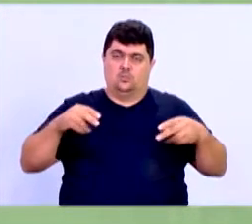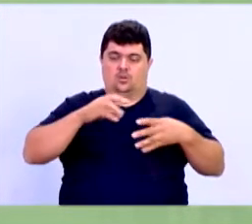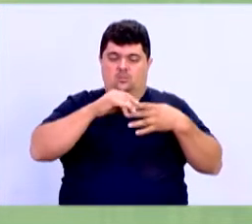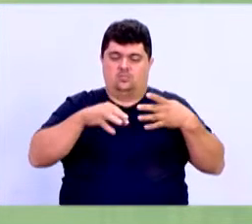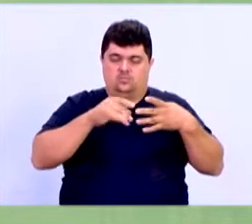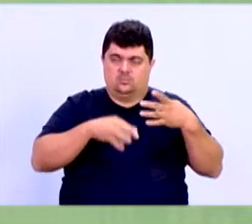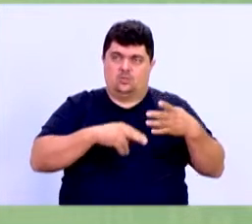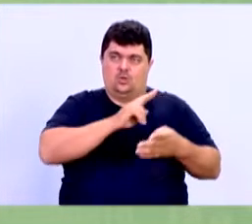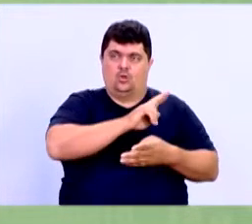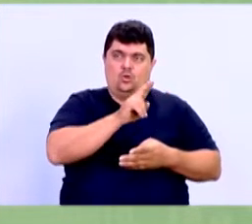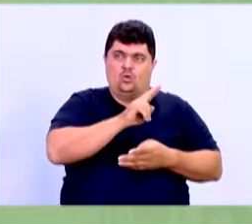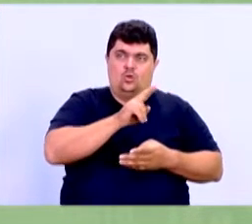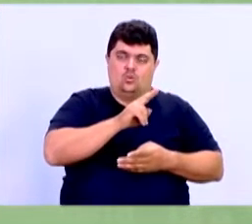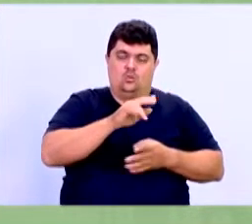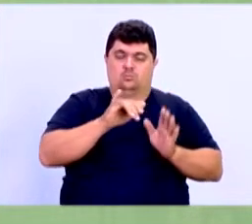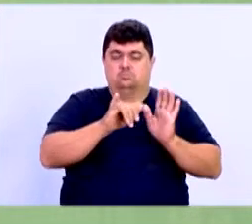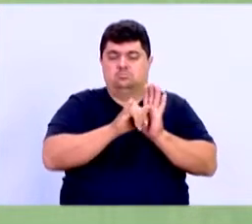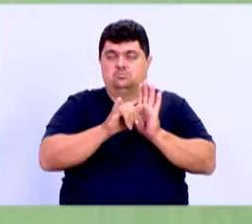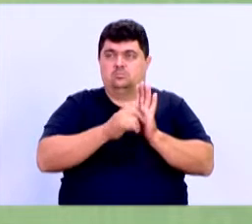construído.